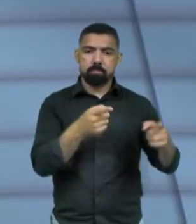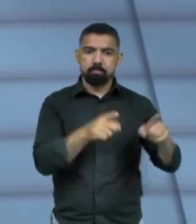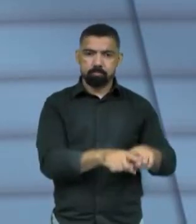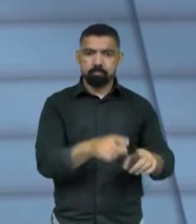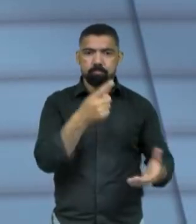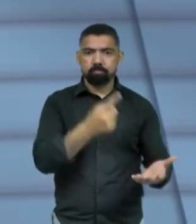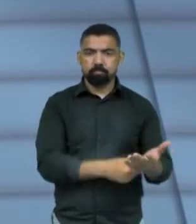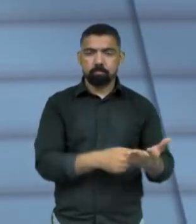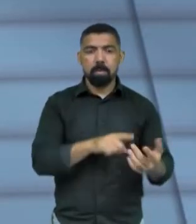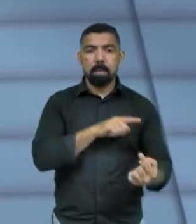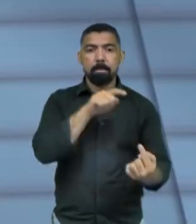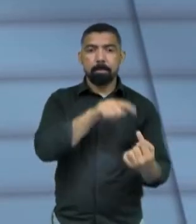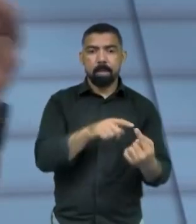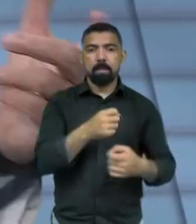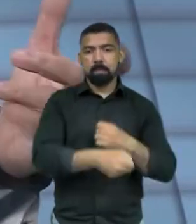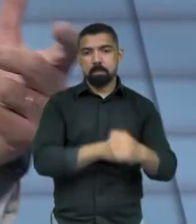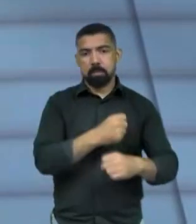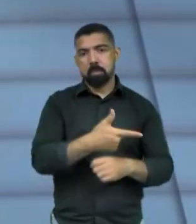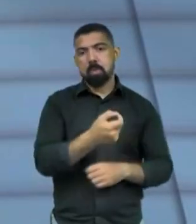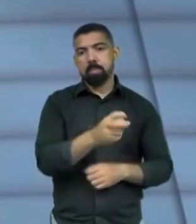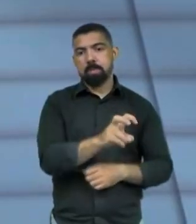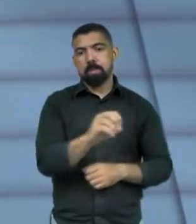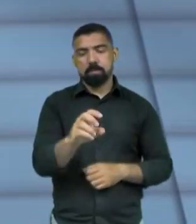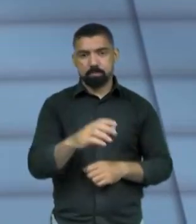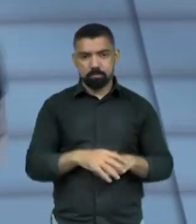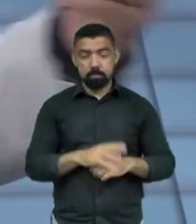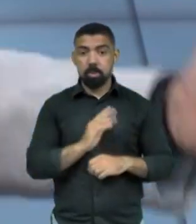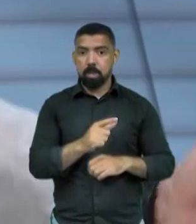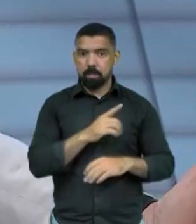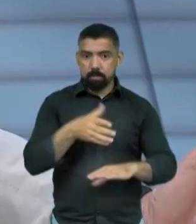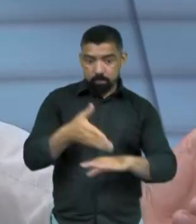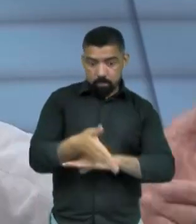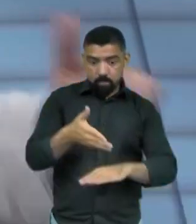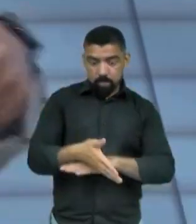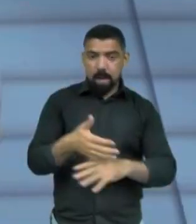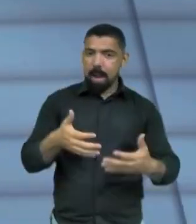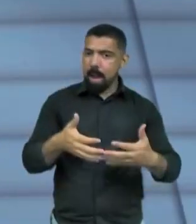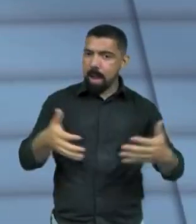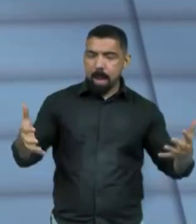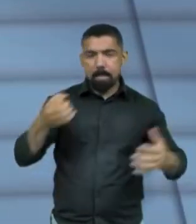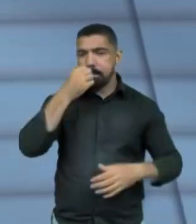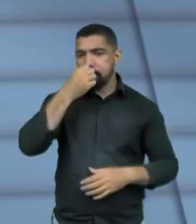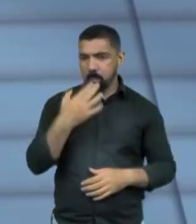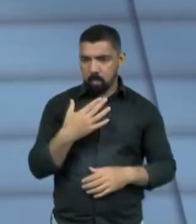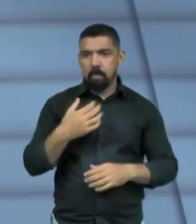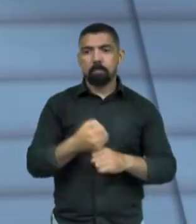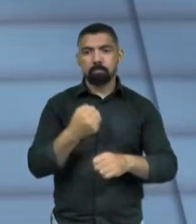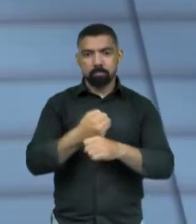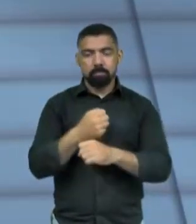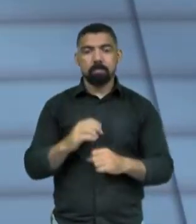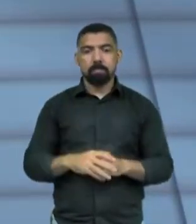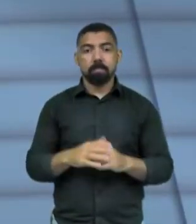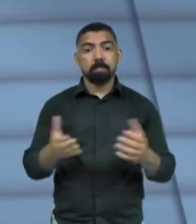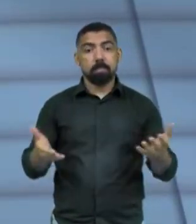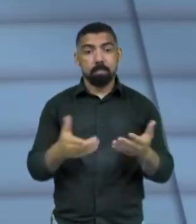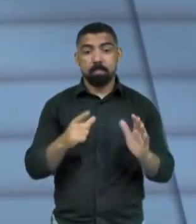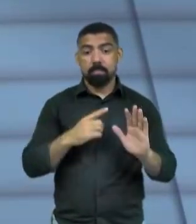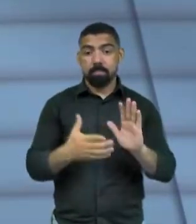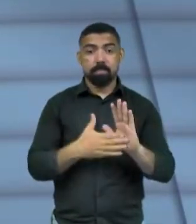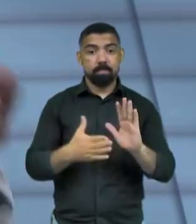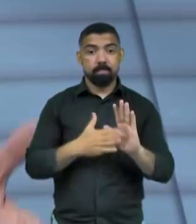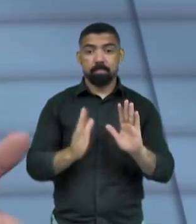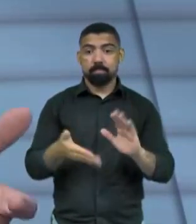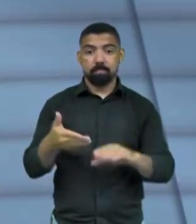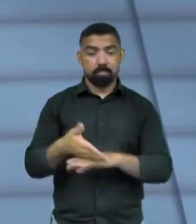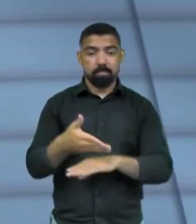de 2050. E como houve essa participação muito ampla na construção e agora vai estar proposta a